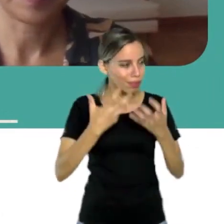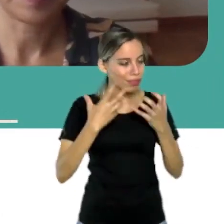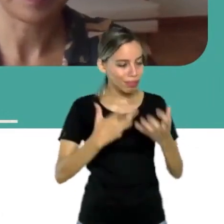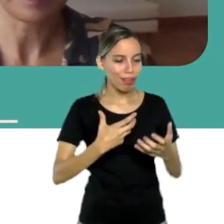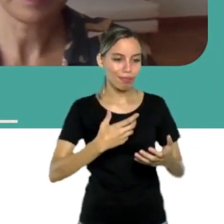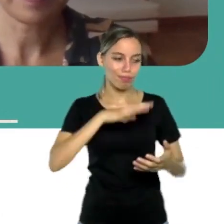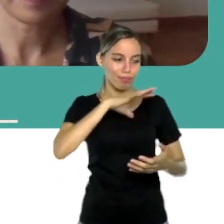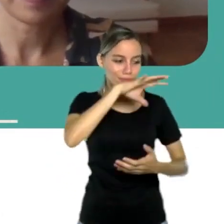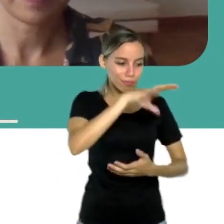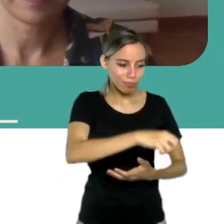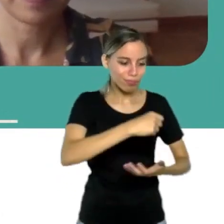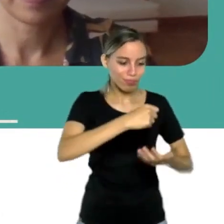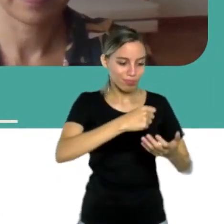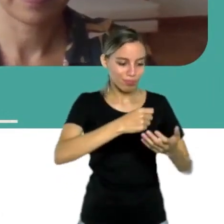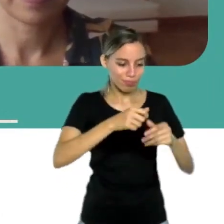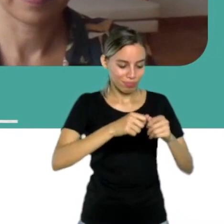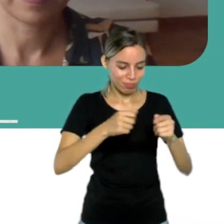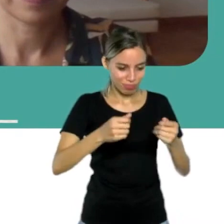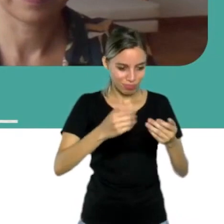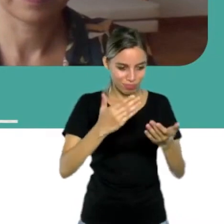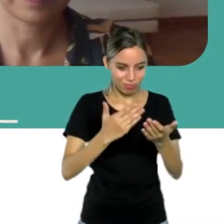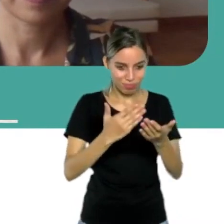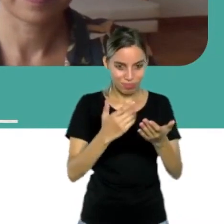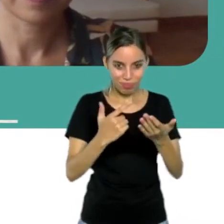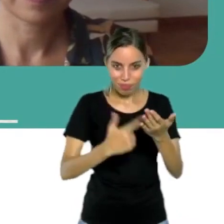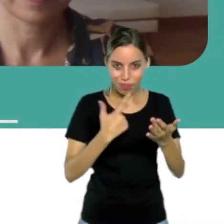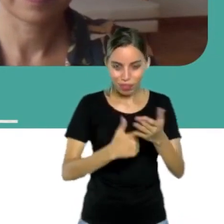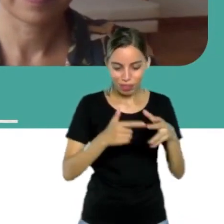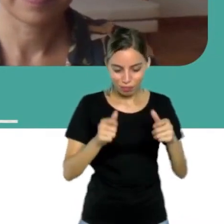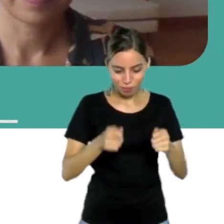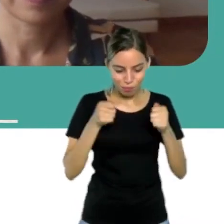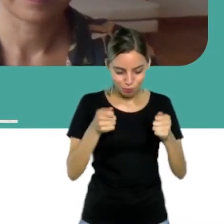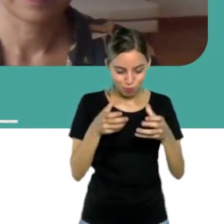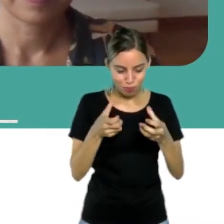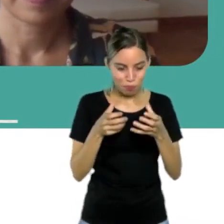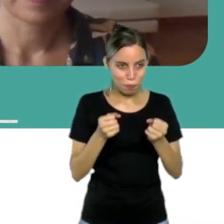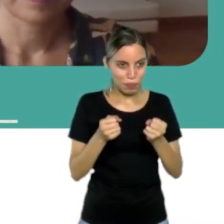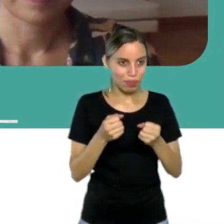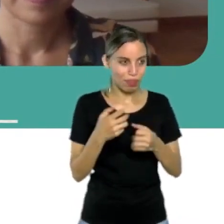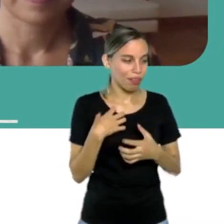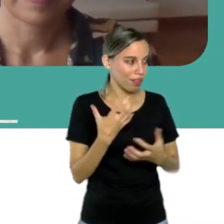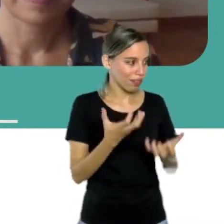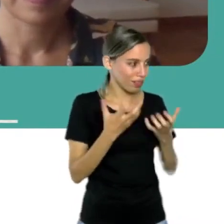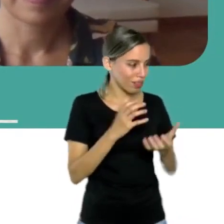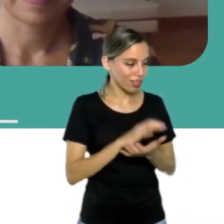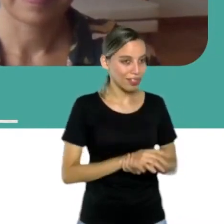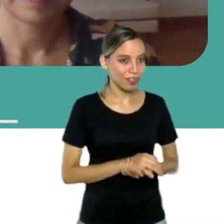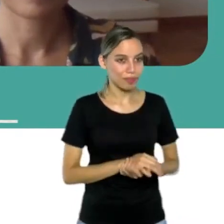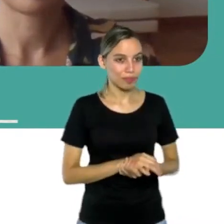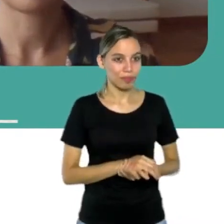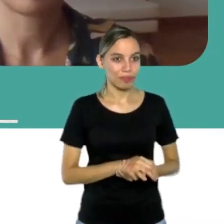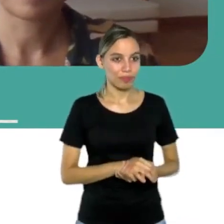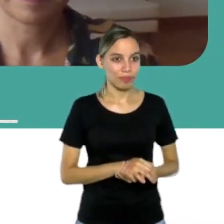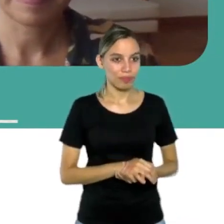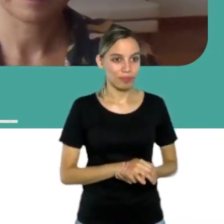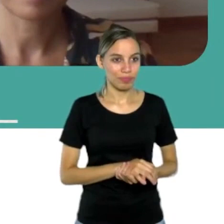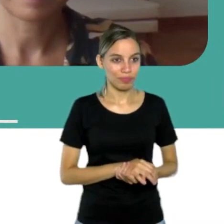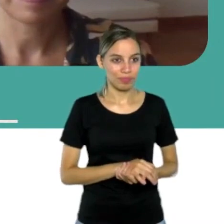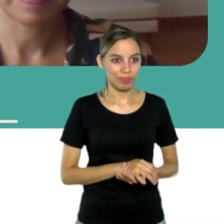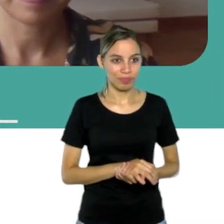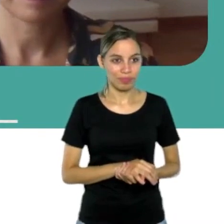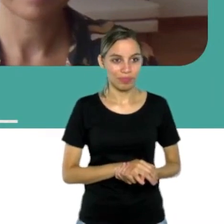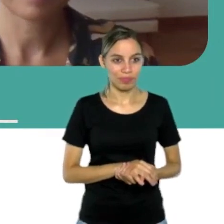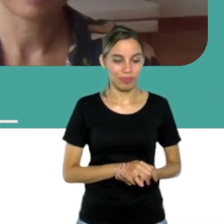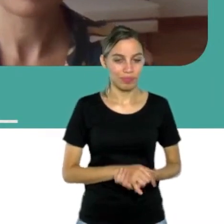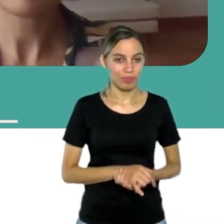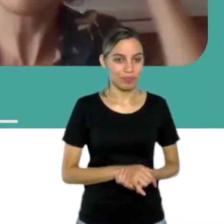Qual que é o lugar da poesia na sua vida, Elisa, hoje, assim? Agora, nesse momento, você está lançando o livro, né? Imagino